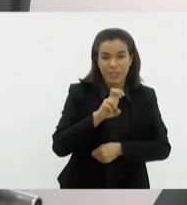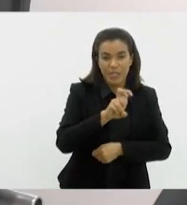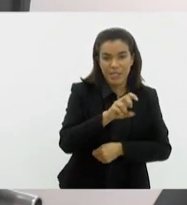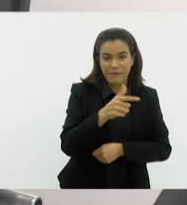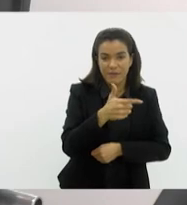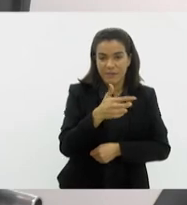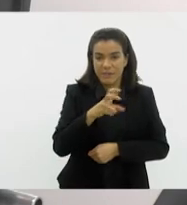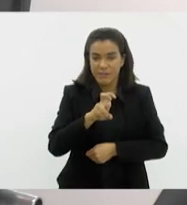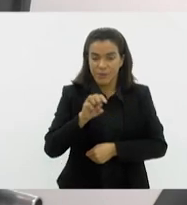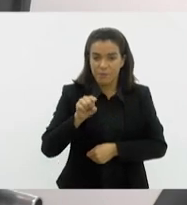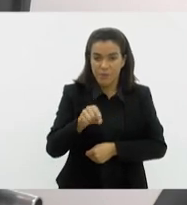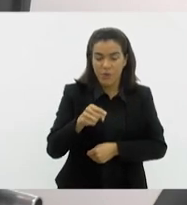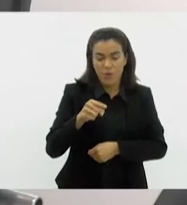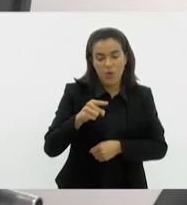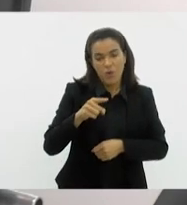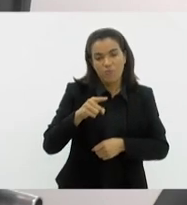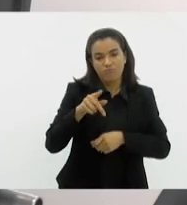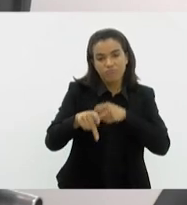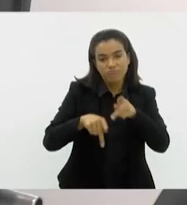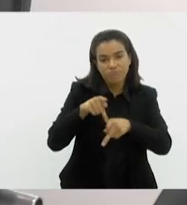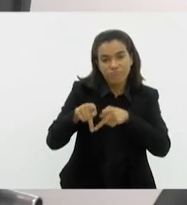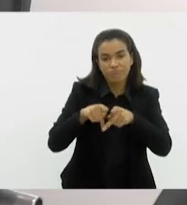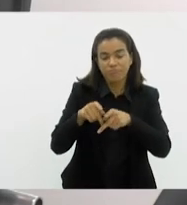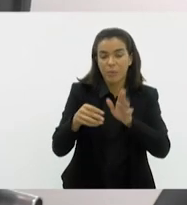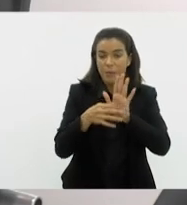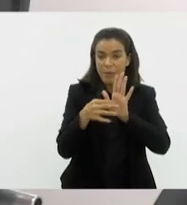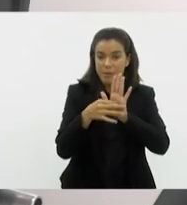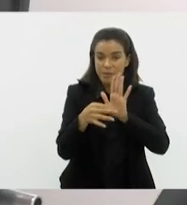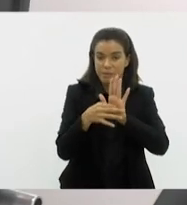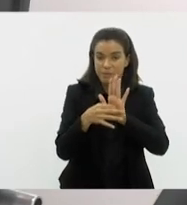no estado do Rio de Janeiro. Para parecer, deputado